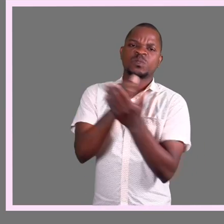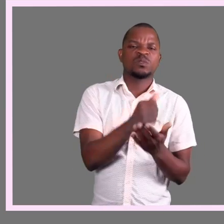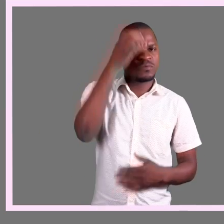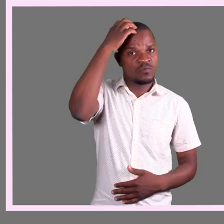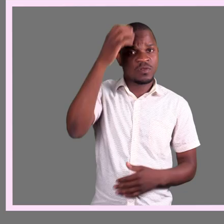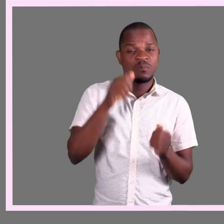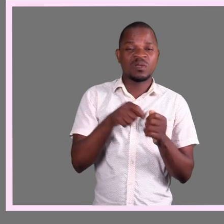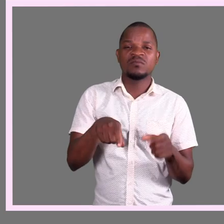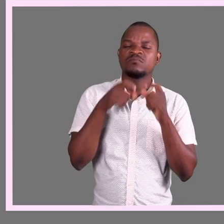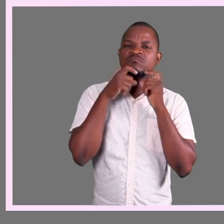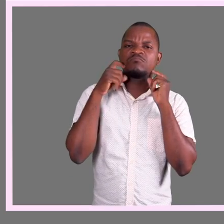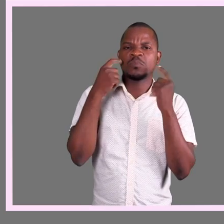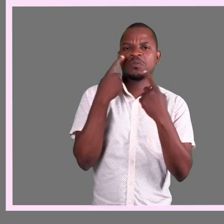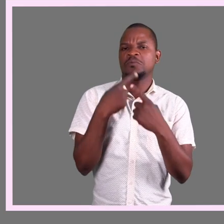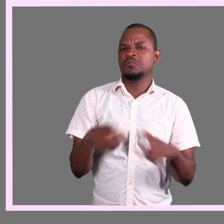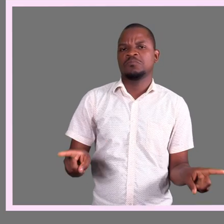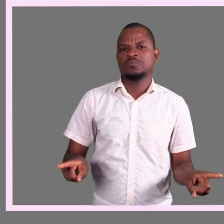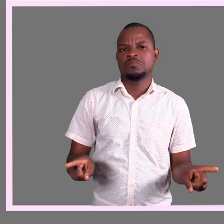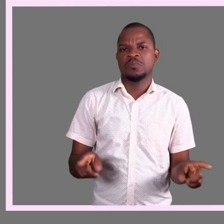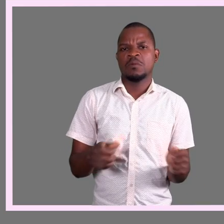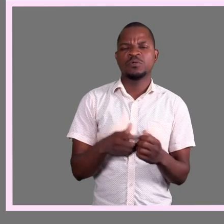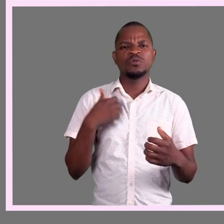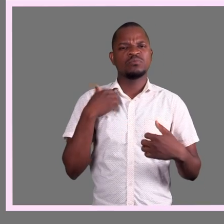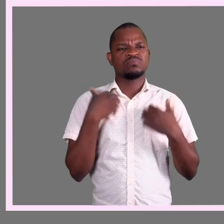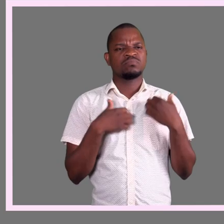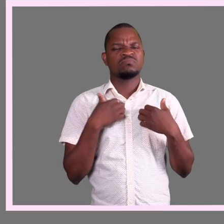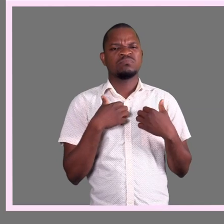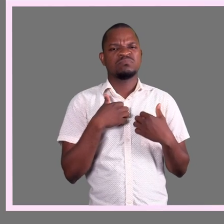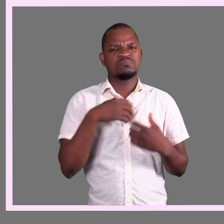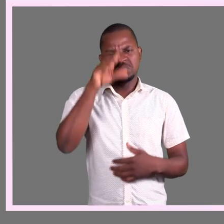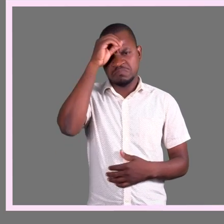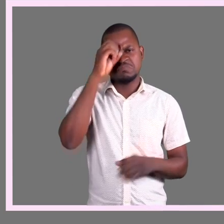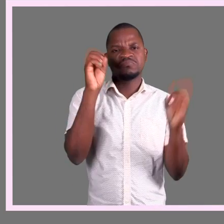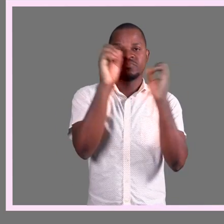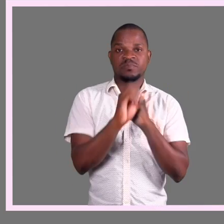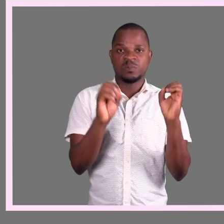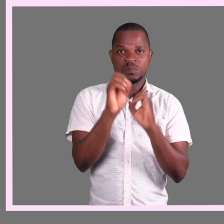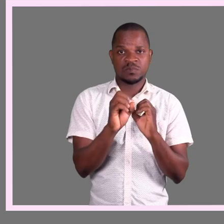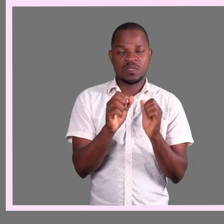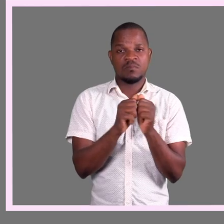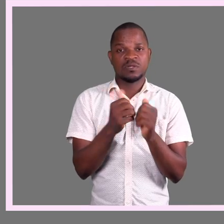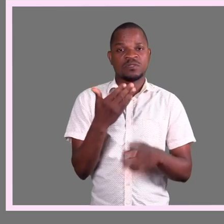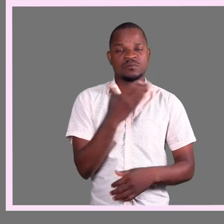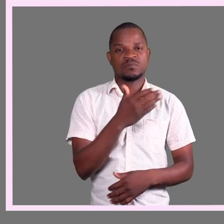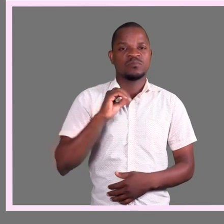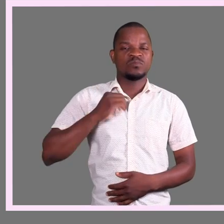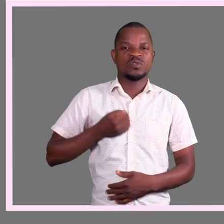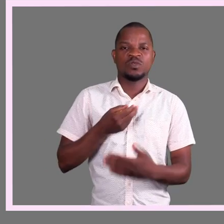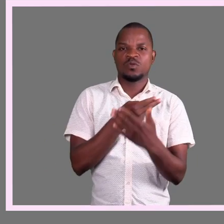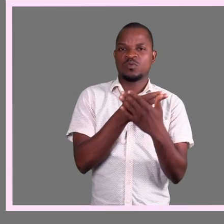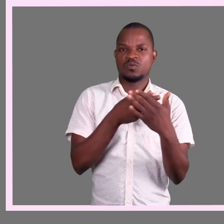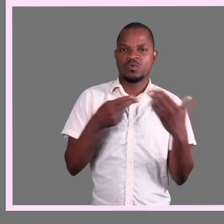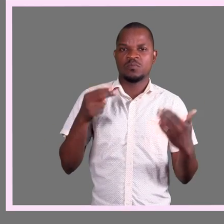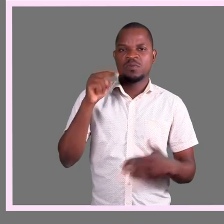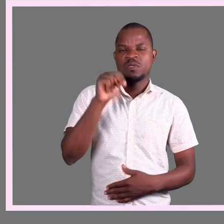até hoje é uma coisa que eu sempre questiono. Nicolina Zibia, mãe de uma criança especial, explica as